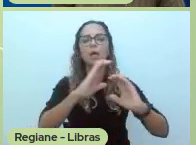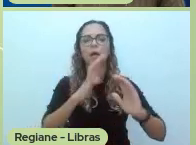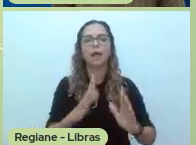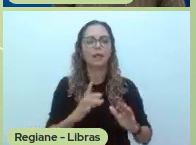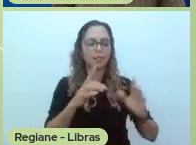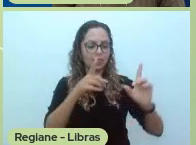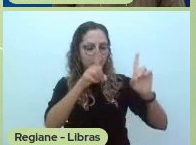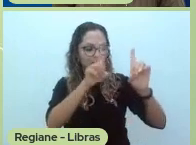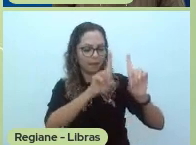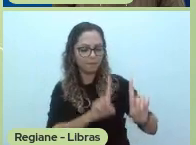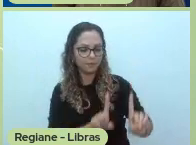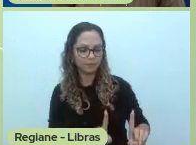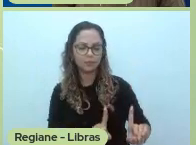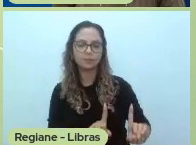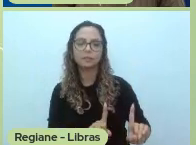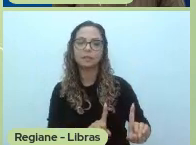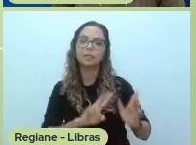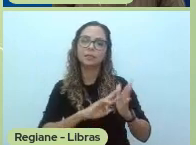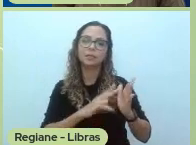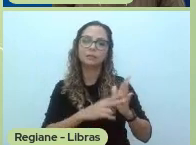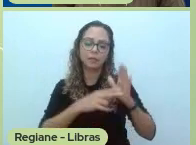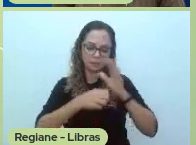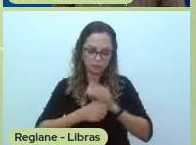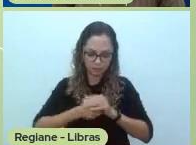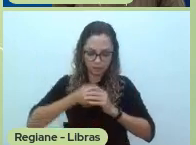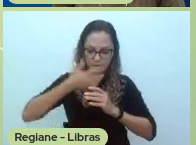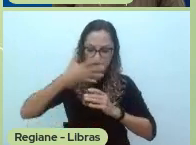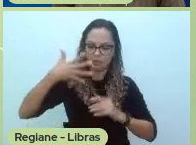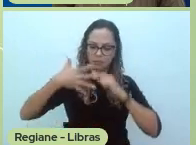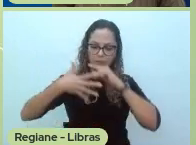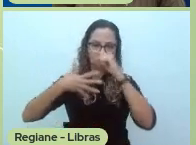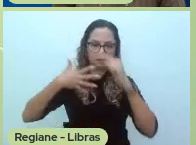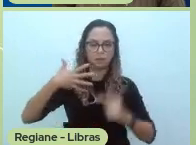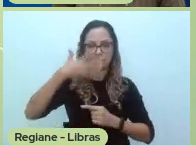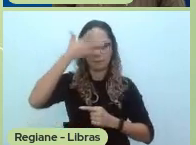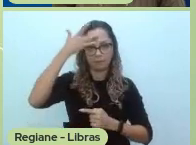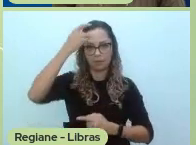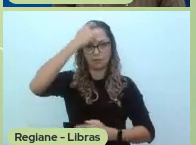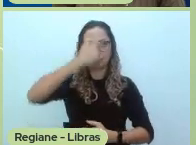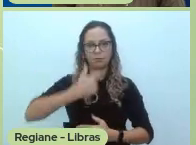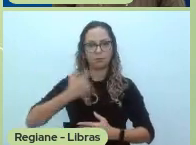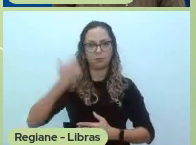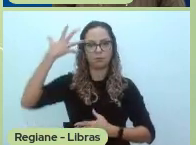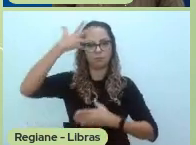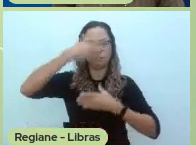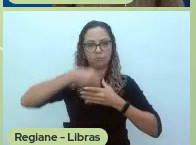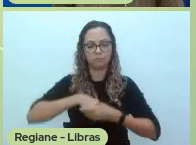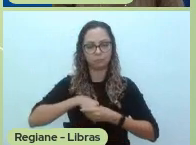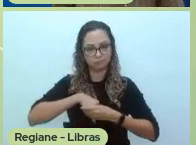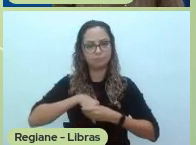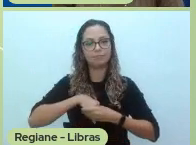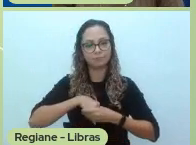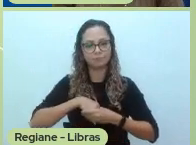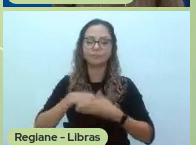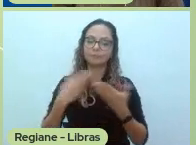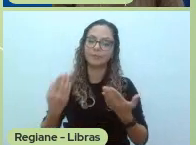outras características das pessoas, né? Então, isso também demanda o nosso letramento. Para a parte de